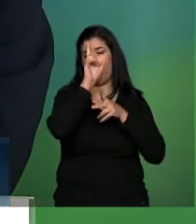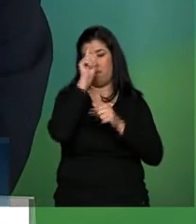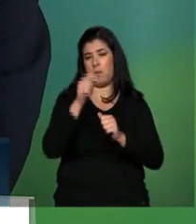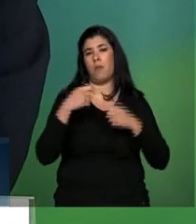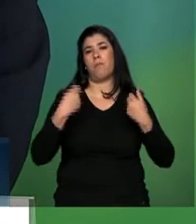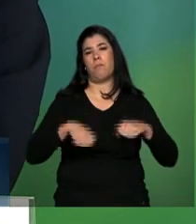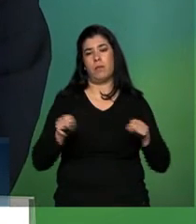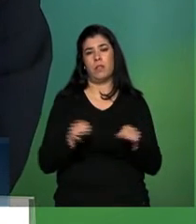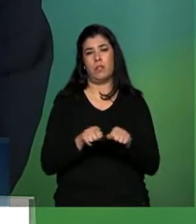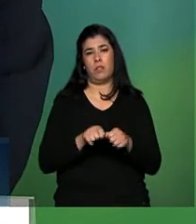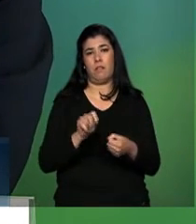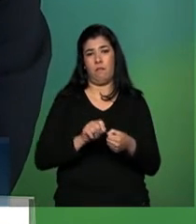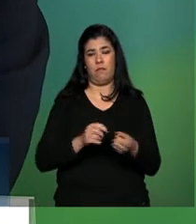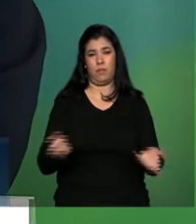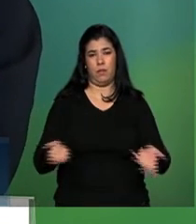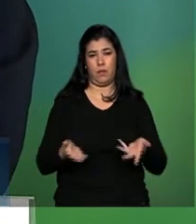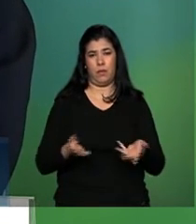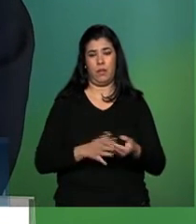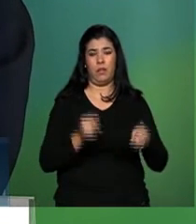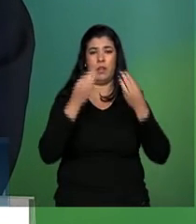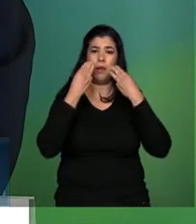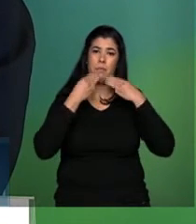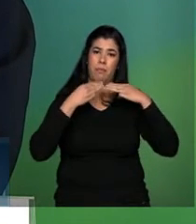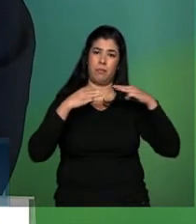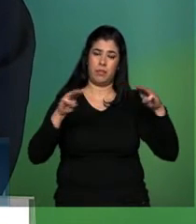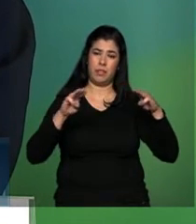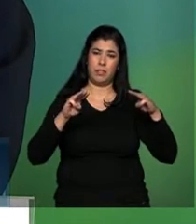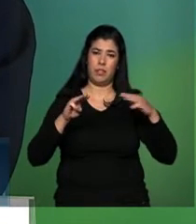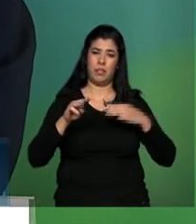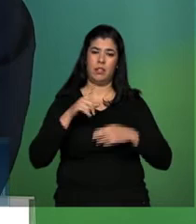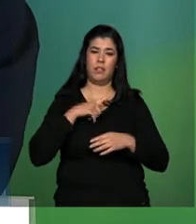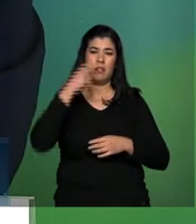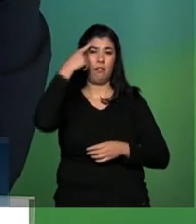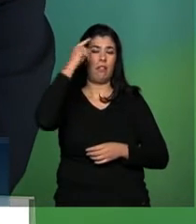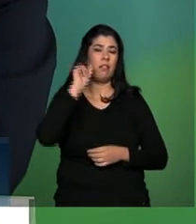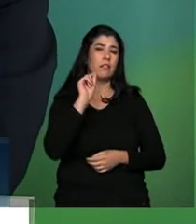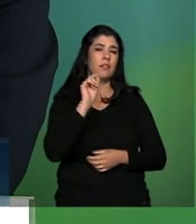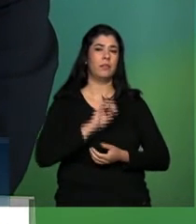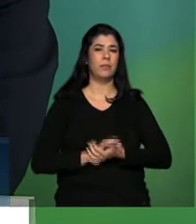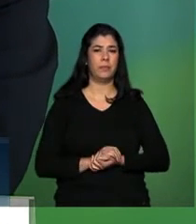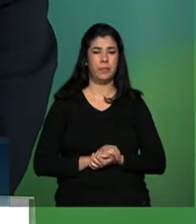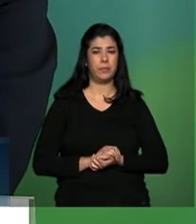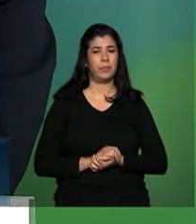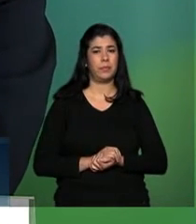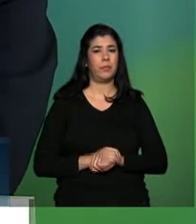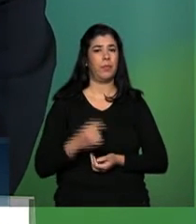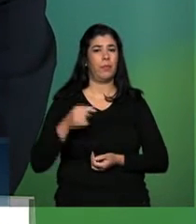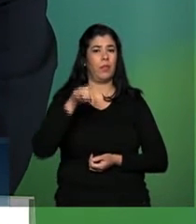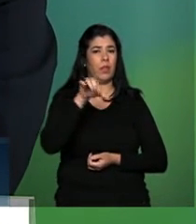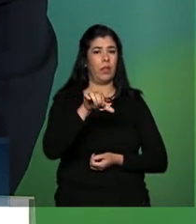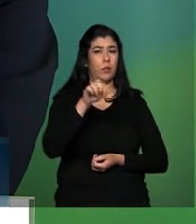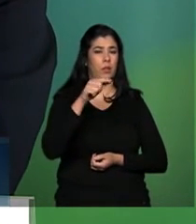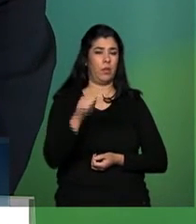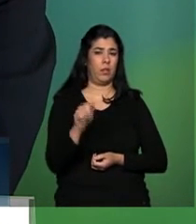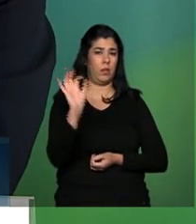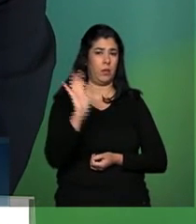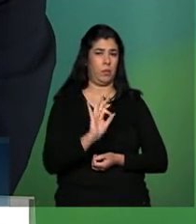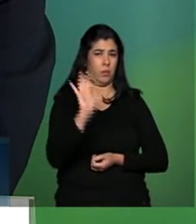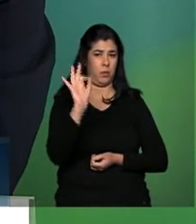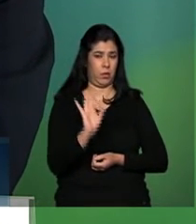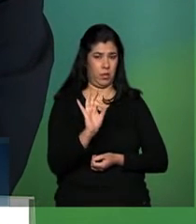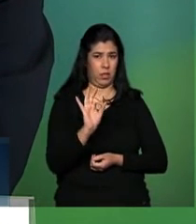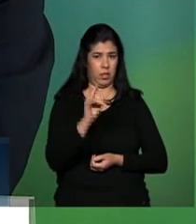nós precisamos fazer. A mensagem ficou traduzida ali na ideia de que tem, de que 97%